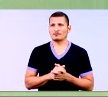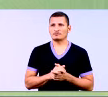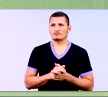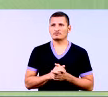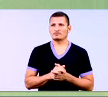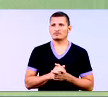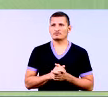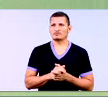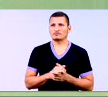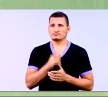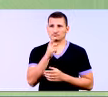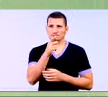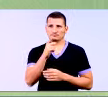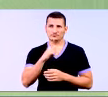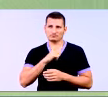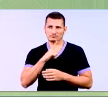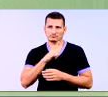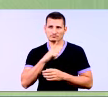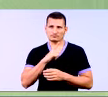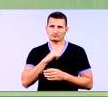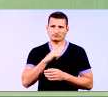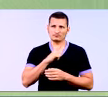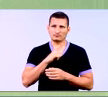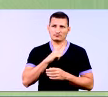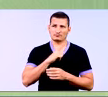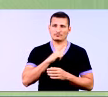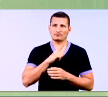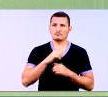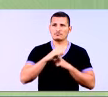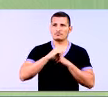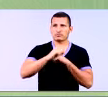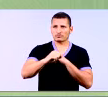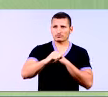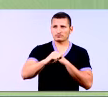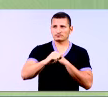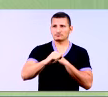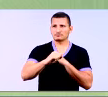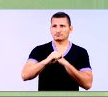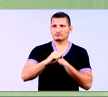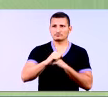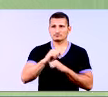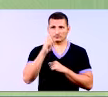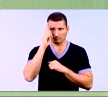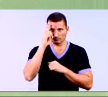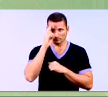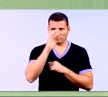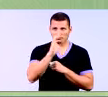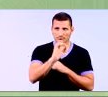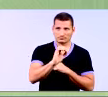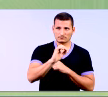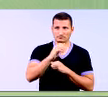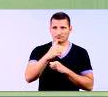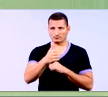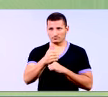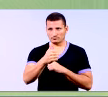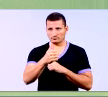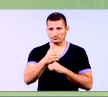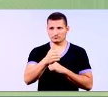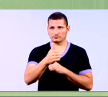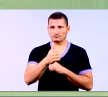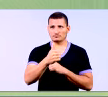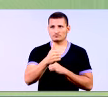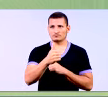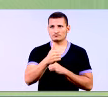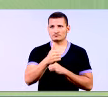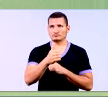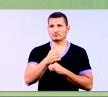aqui eu tenho um pulso, ó. Aqui subiu, permaneceu em cima, lembra do 0 e 1, desceu 0, quando subiu de novo,